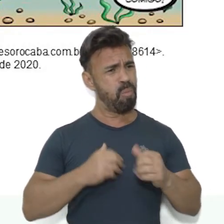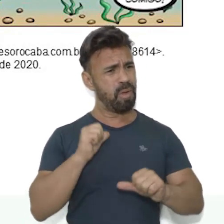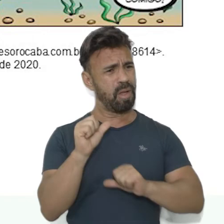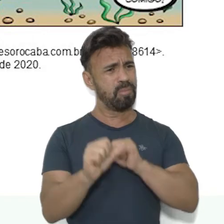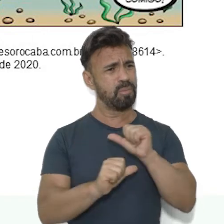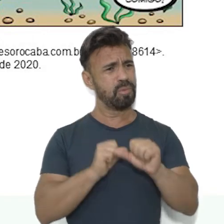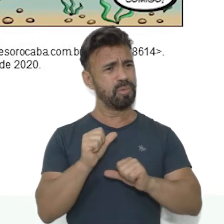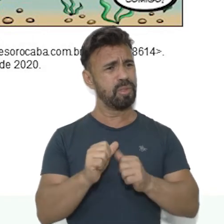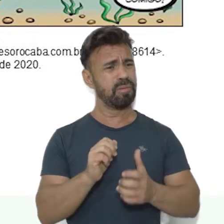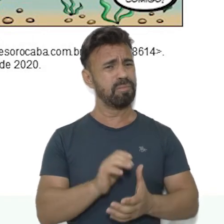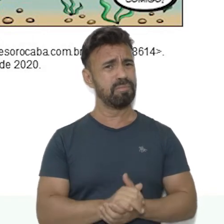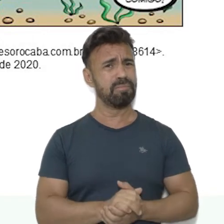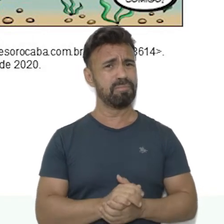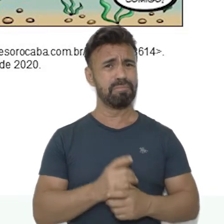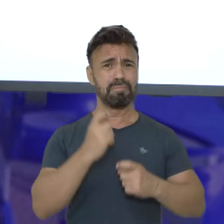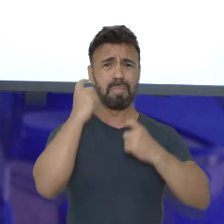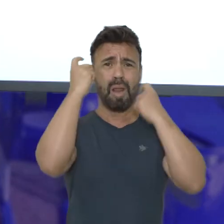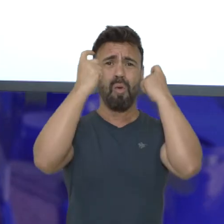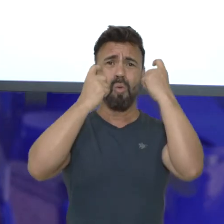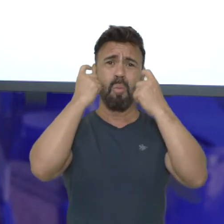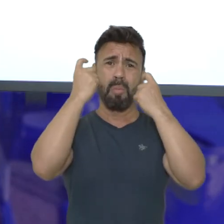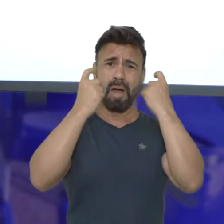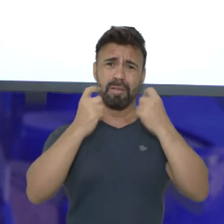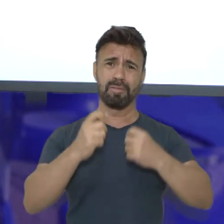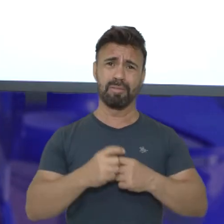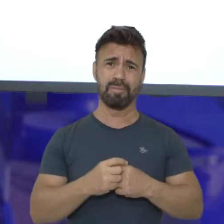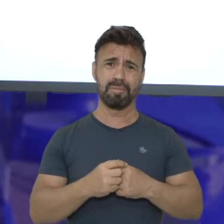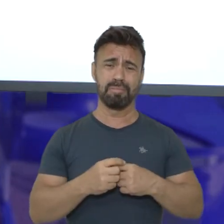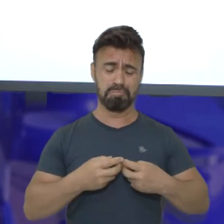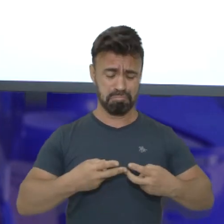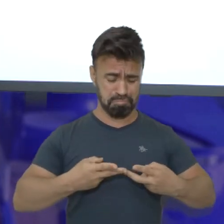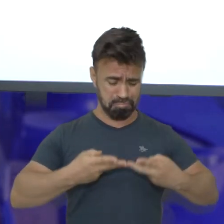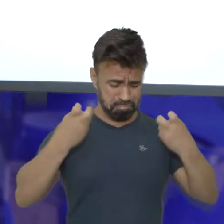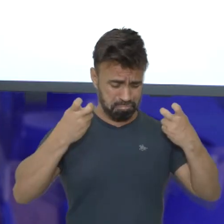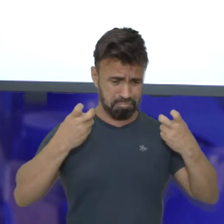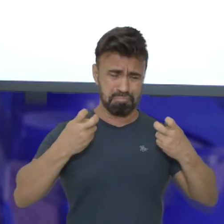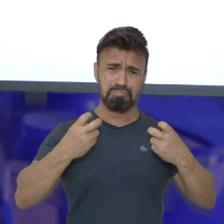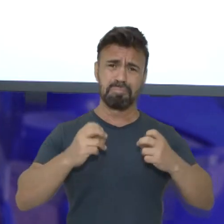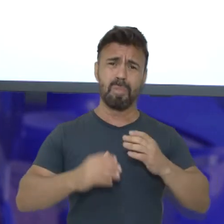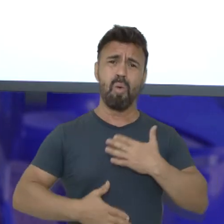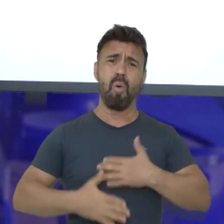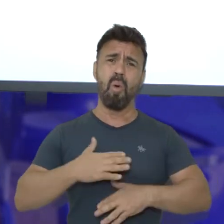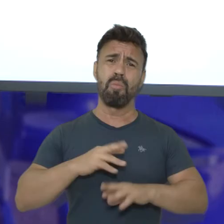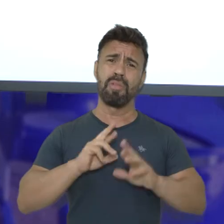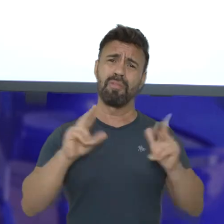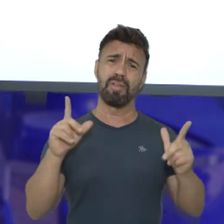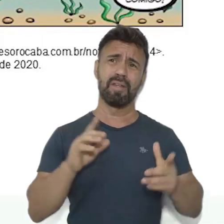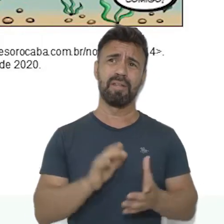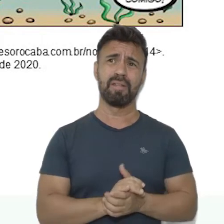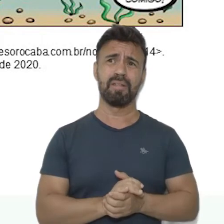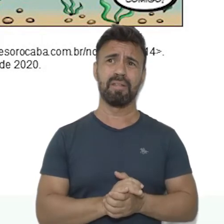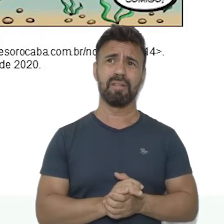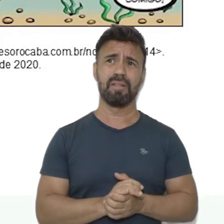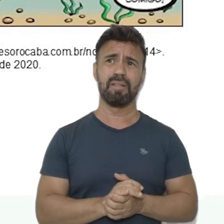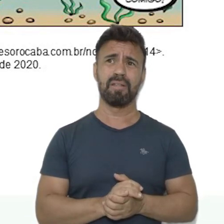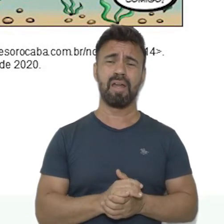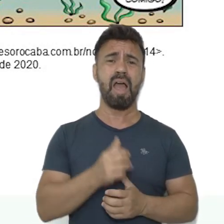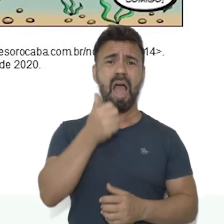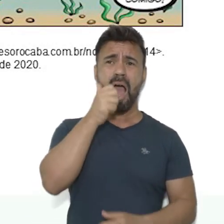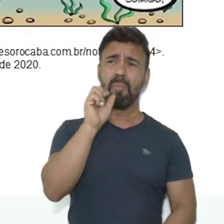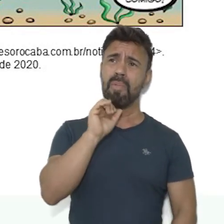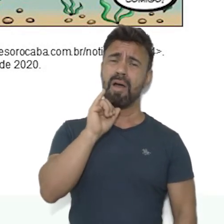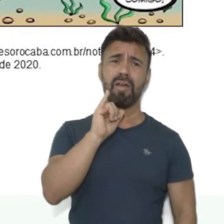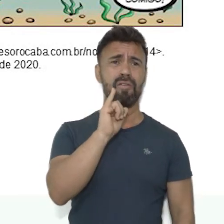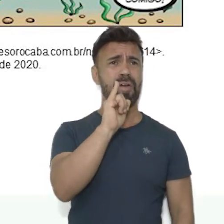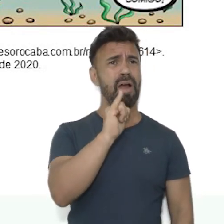mudanças. Então ele está aí um pouquinho preocupado, porque o corpo dele está notando que o corpo dele está diferente, né? E aí a mãe diz assim: Astolfo,